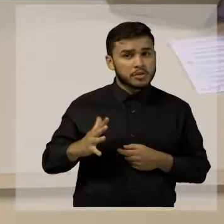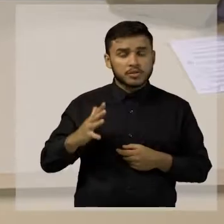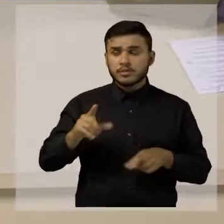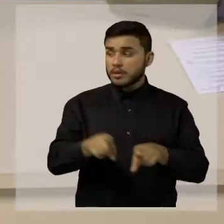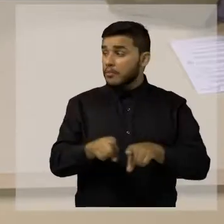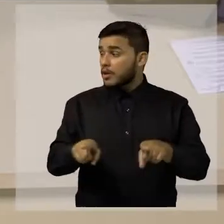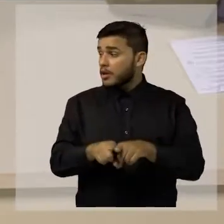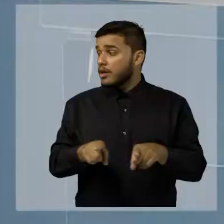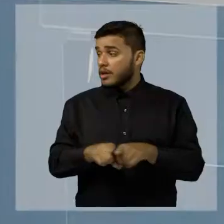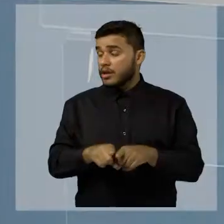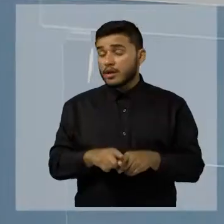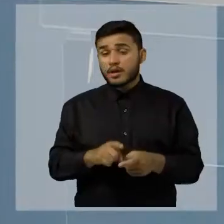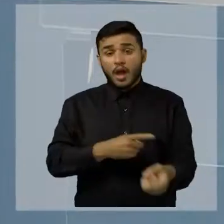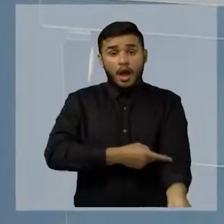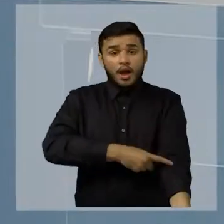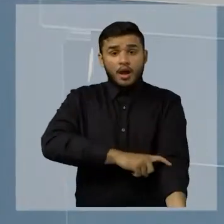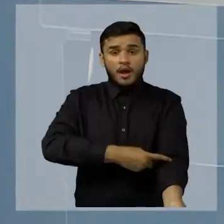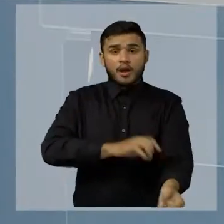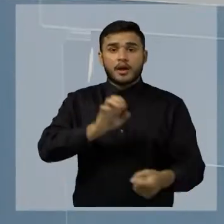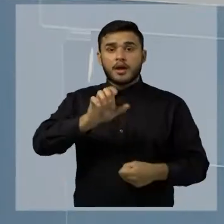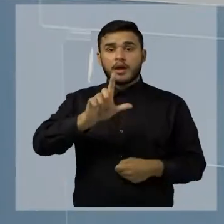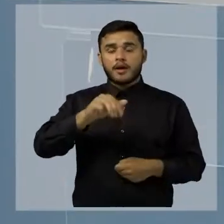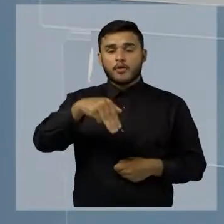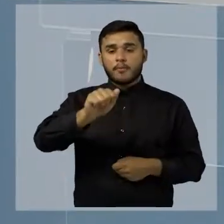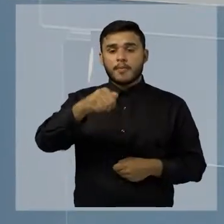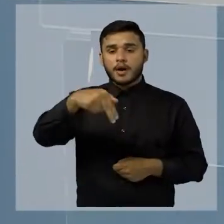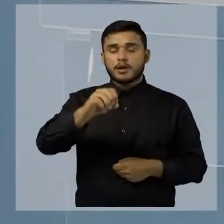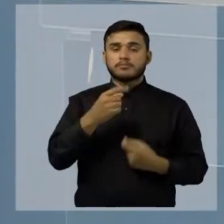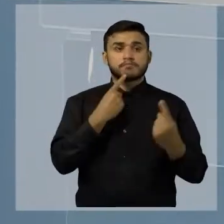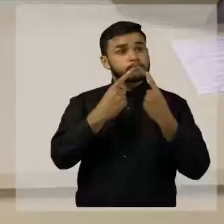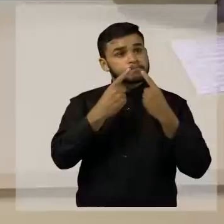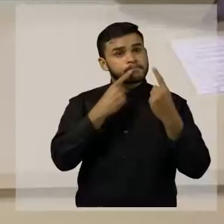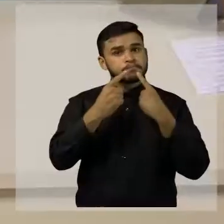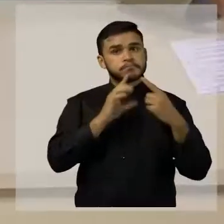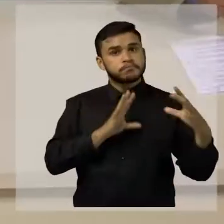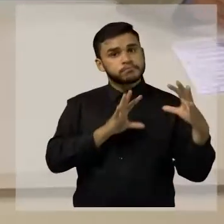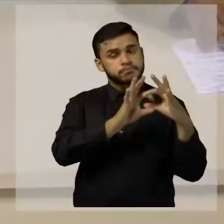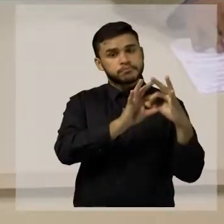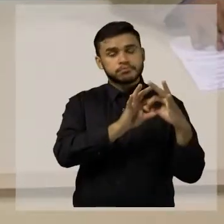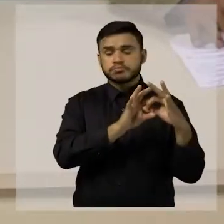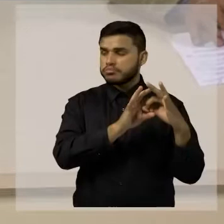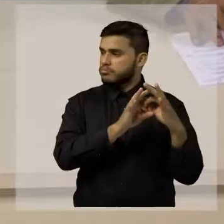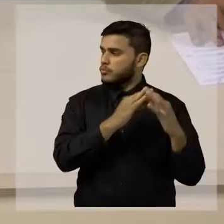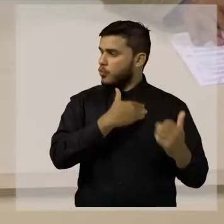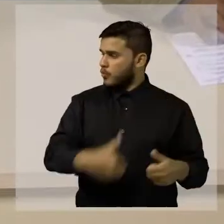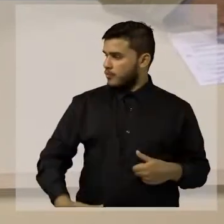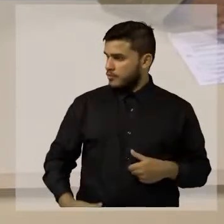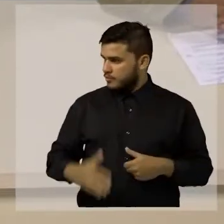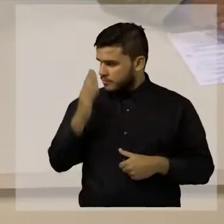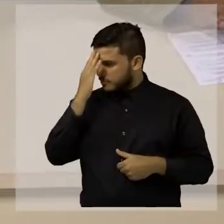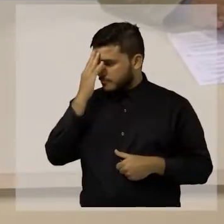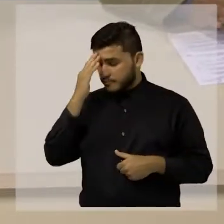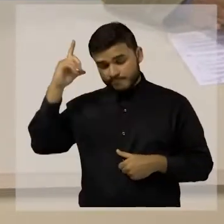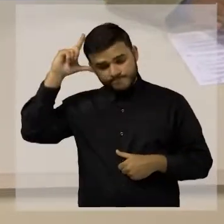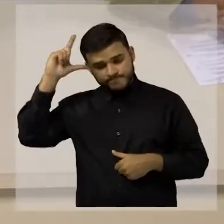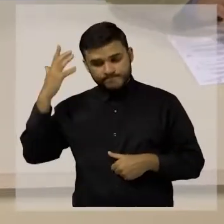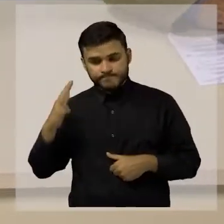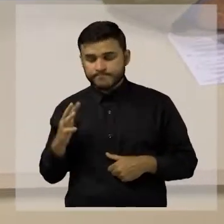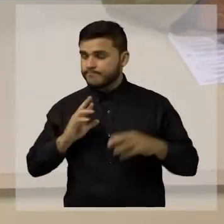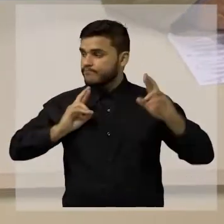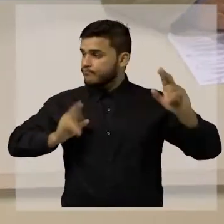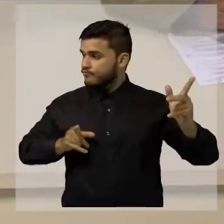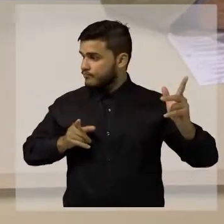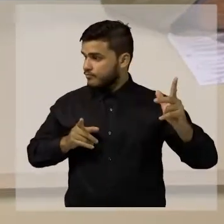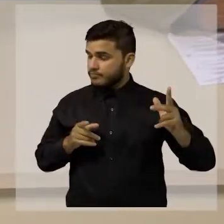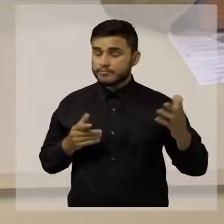convergir mais o governador e setores do PT e outros partidos do que a Luziane Lins, numa candidatura. E, por